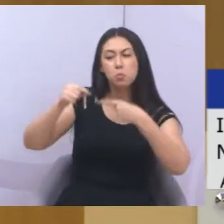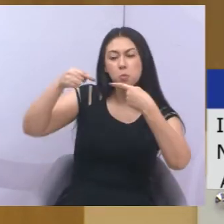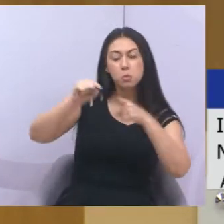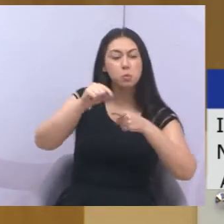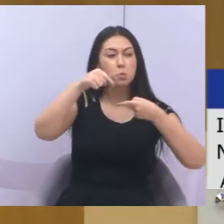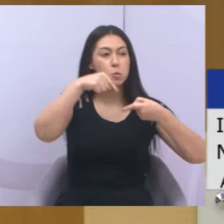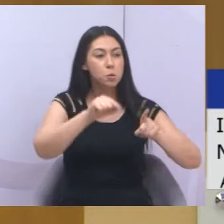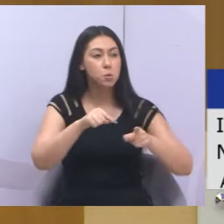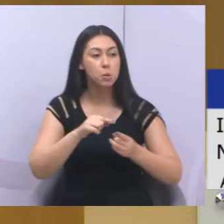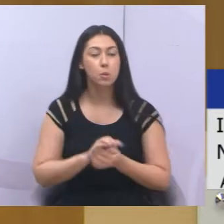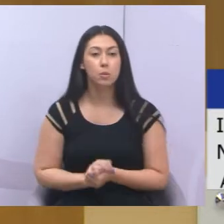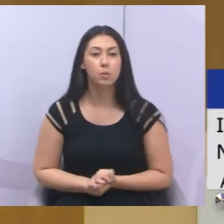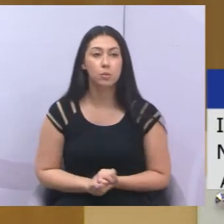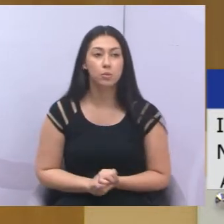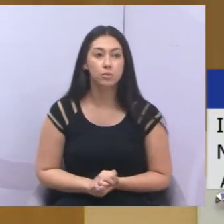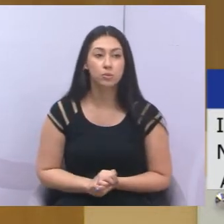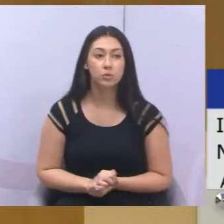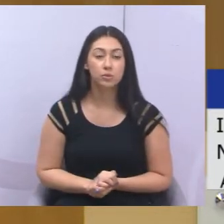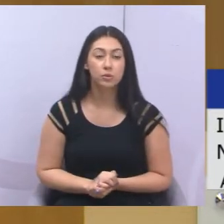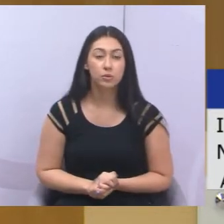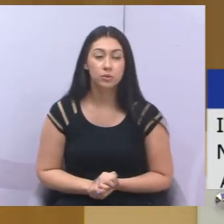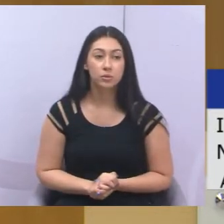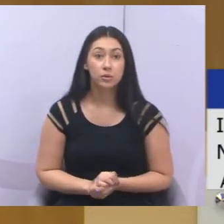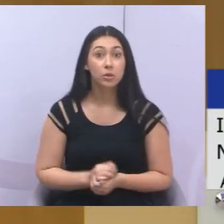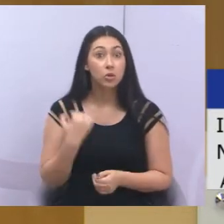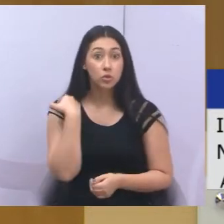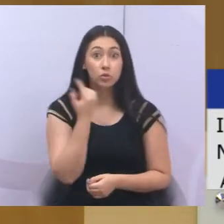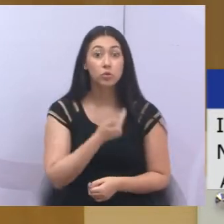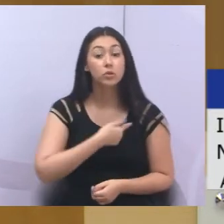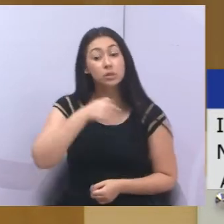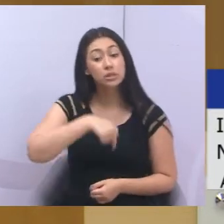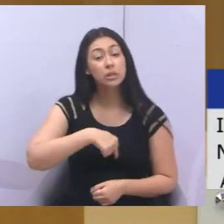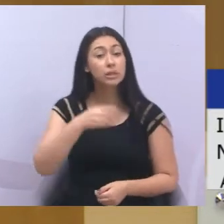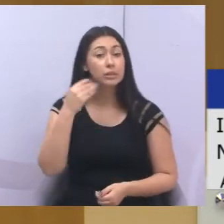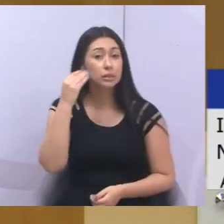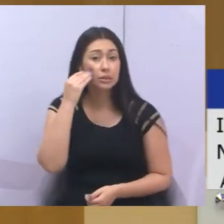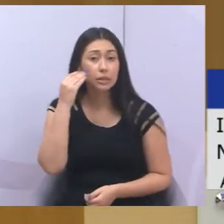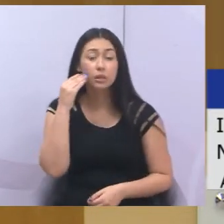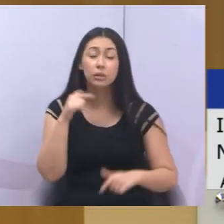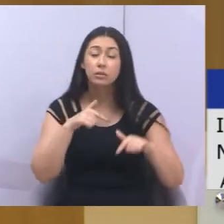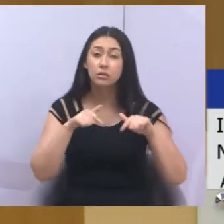vereadores que tenta fazer o mínimo que pode.